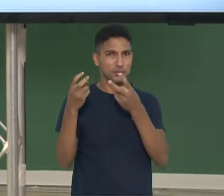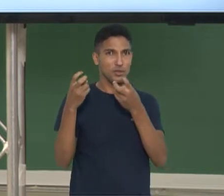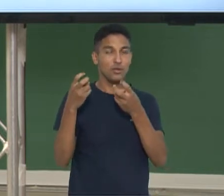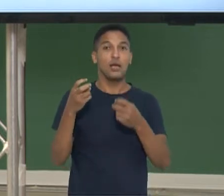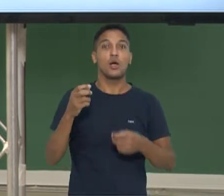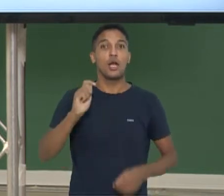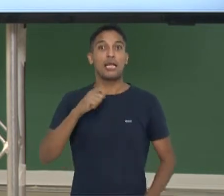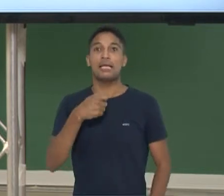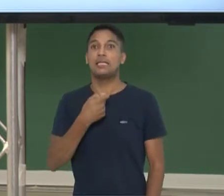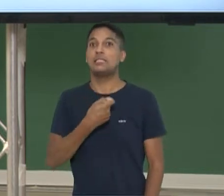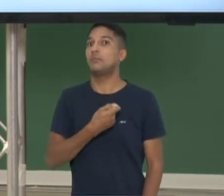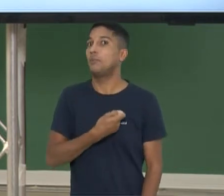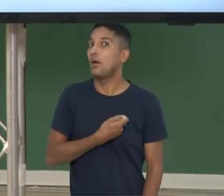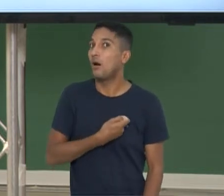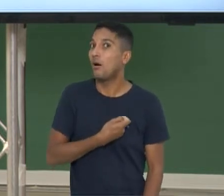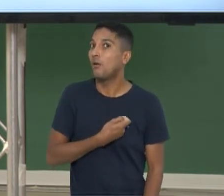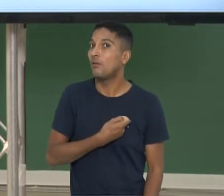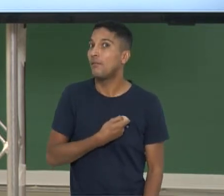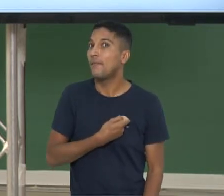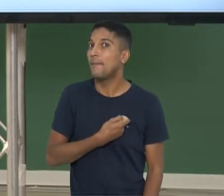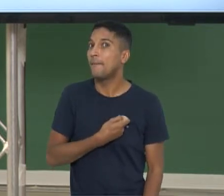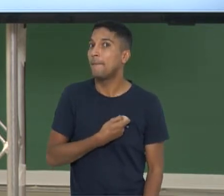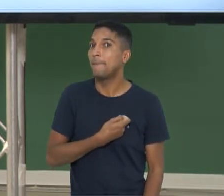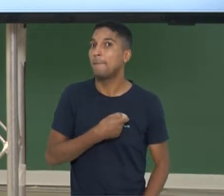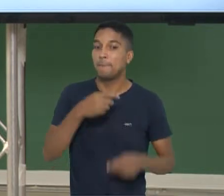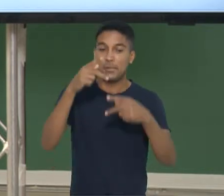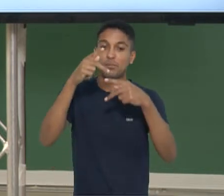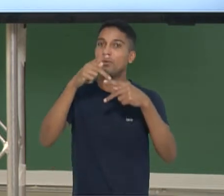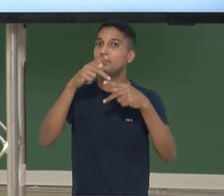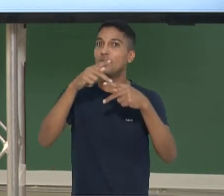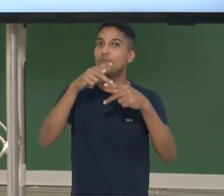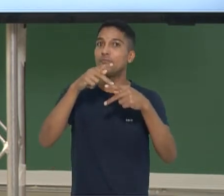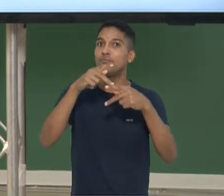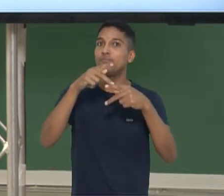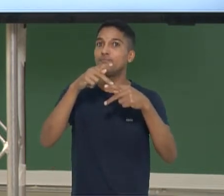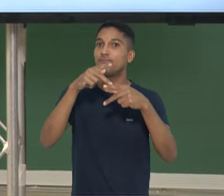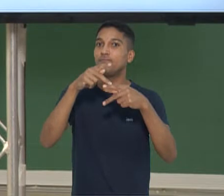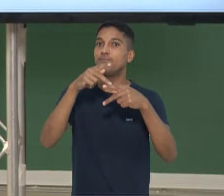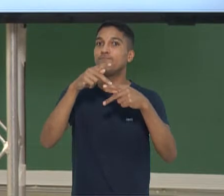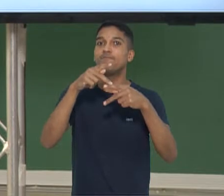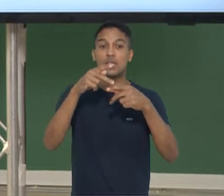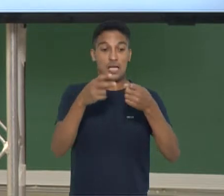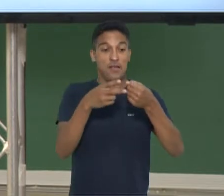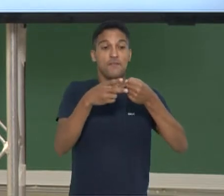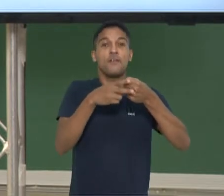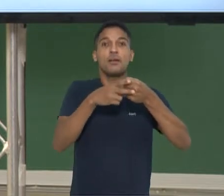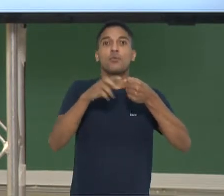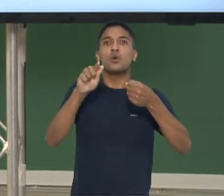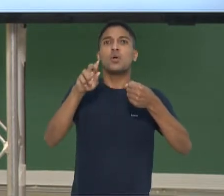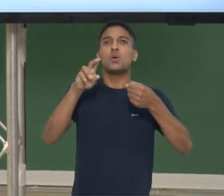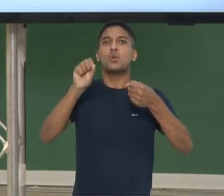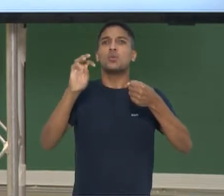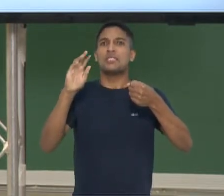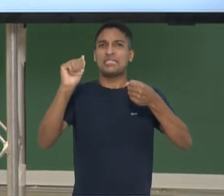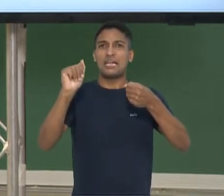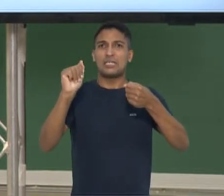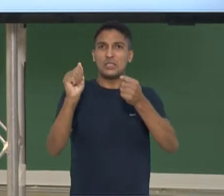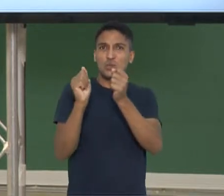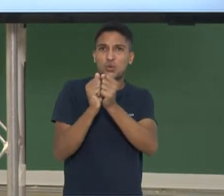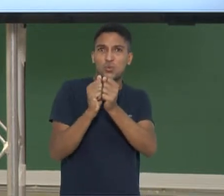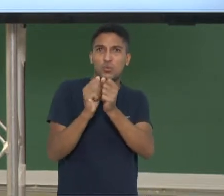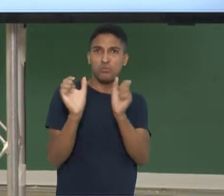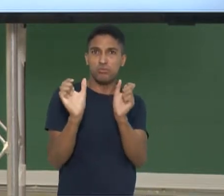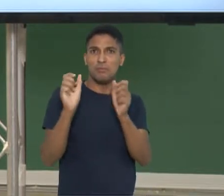espanhol, nunca utilizo preposições com o verbo gustar. Então, por isso, eu vou sempre